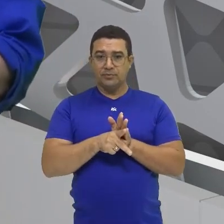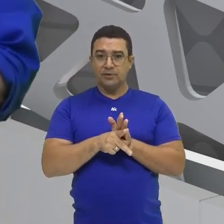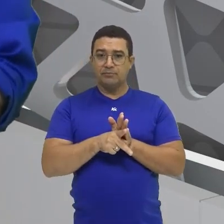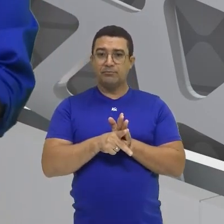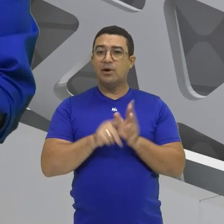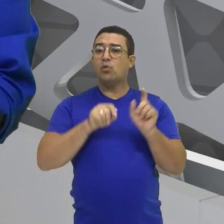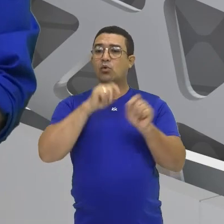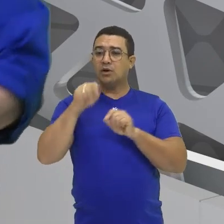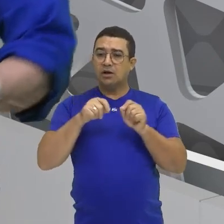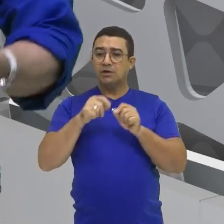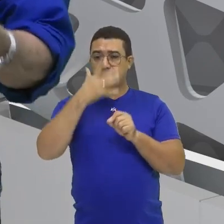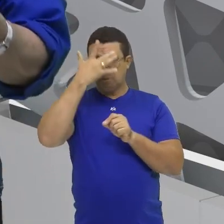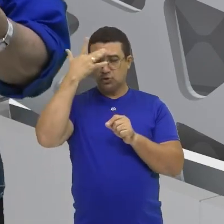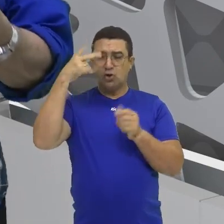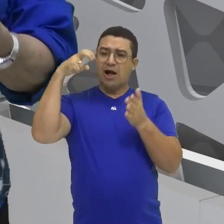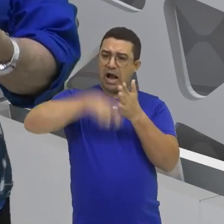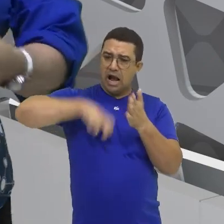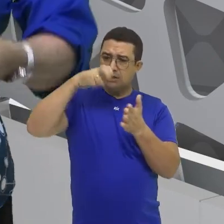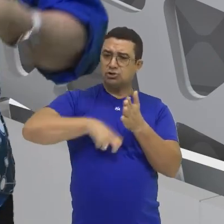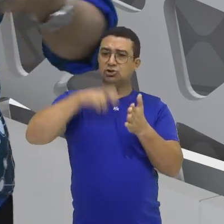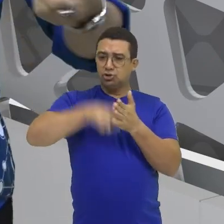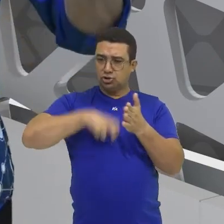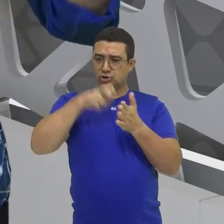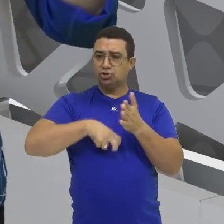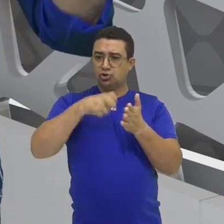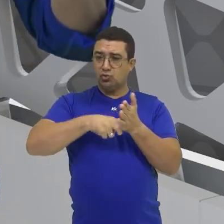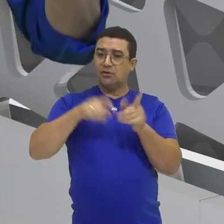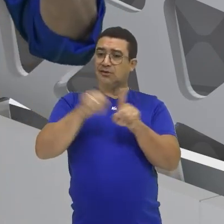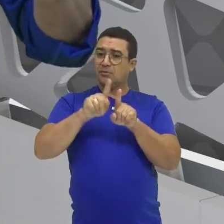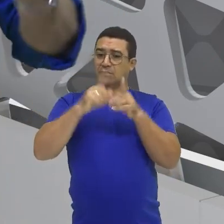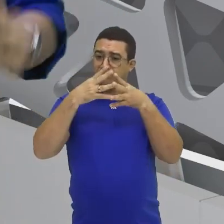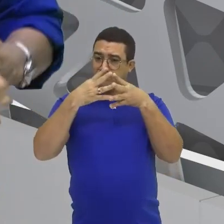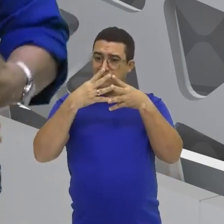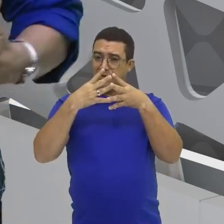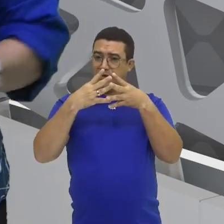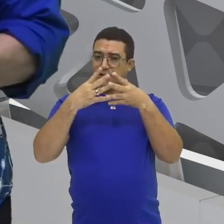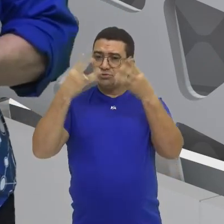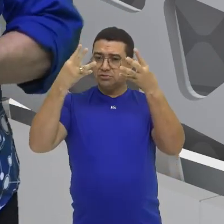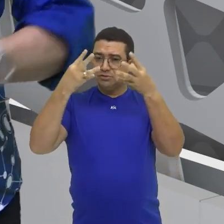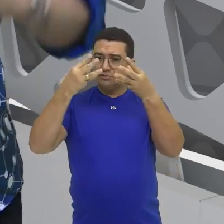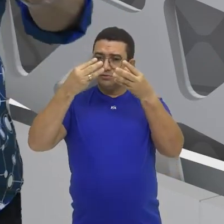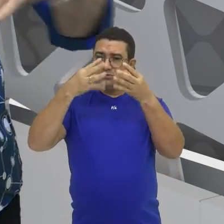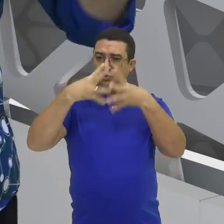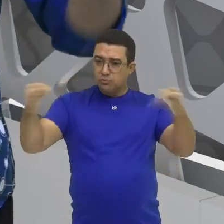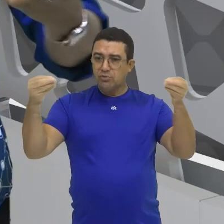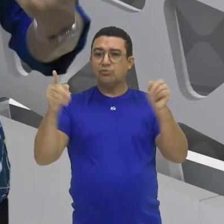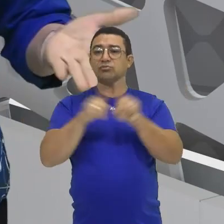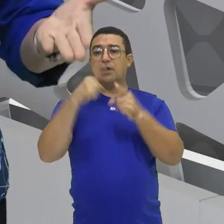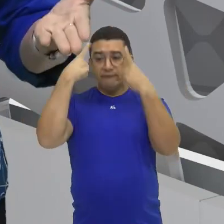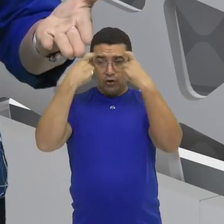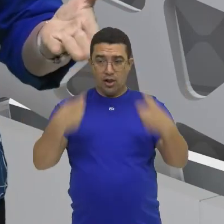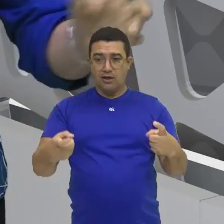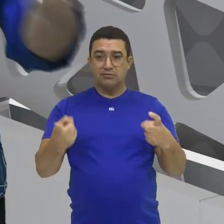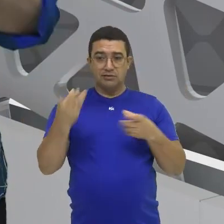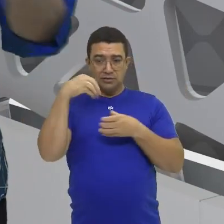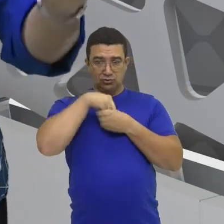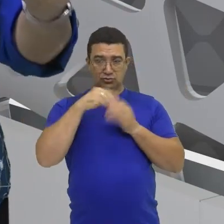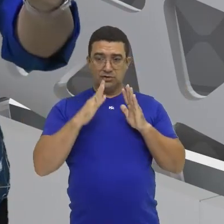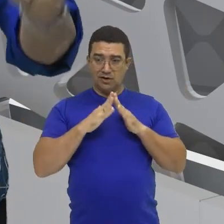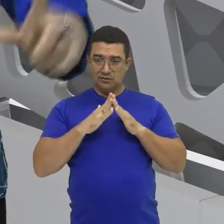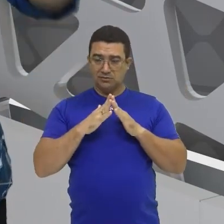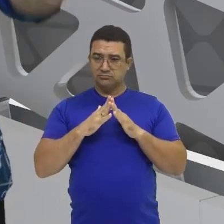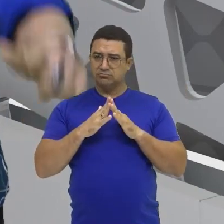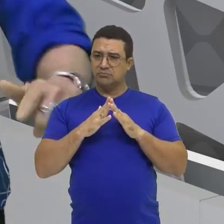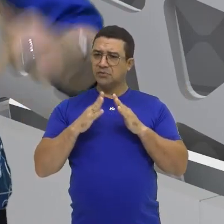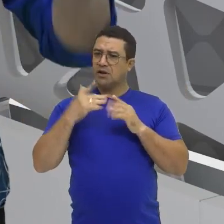A punição e a erradicação da violência doméstica. A violência doméstica já se erradicou do Brasil?